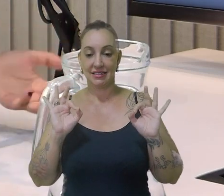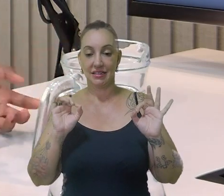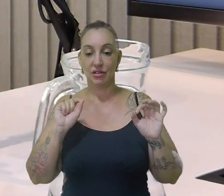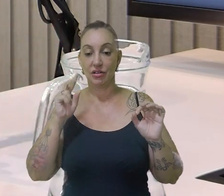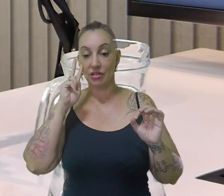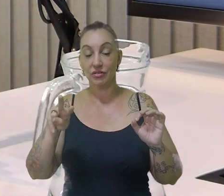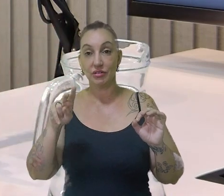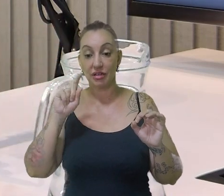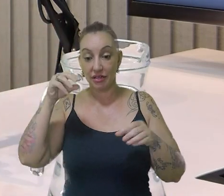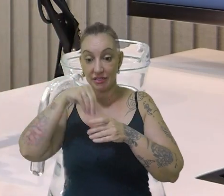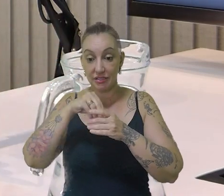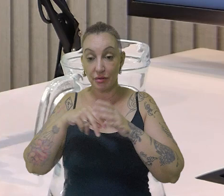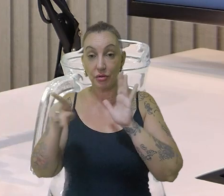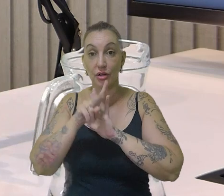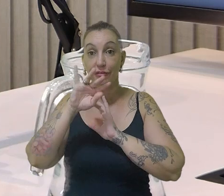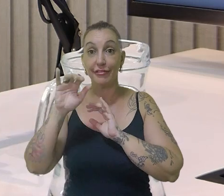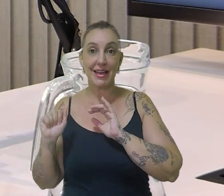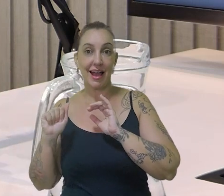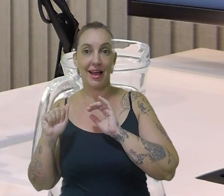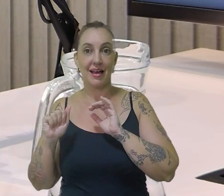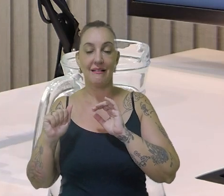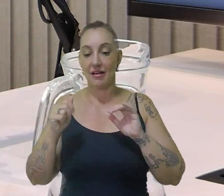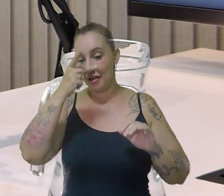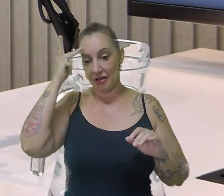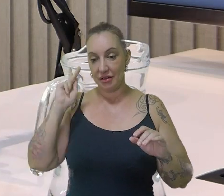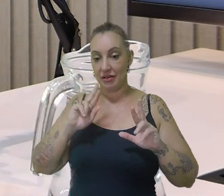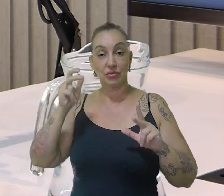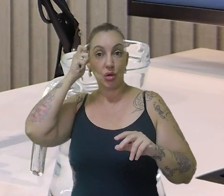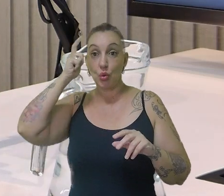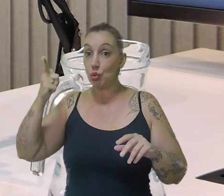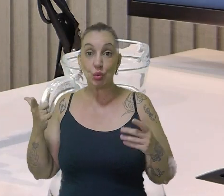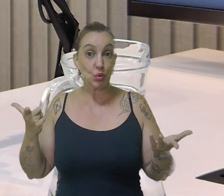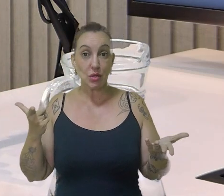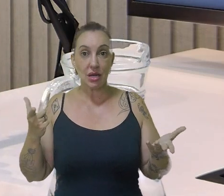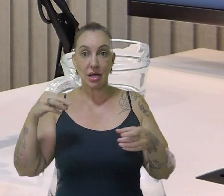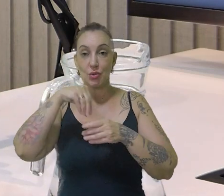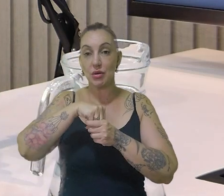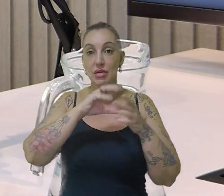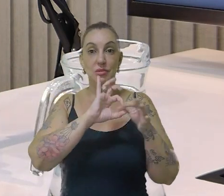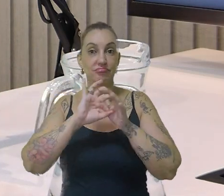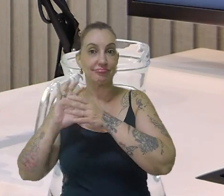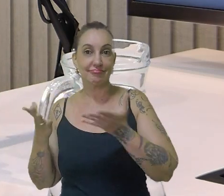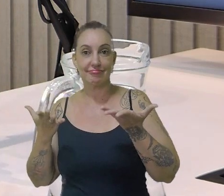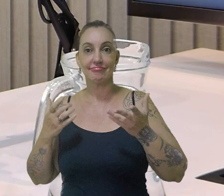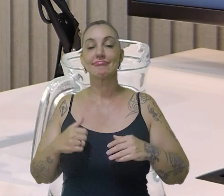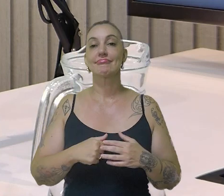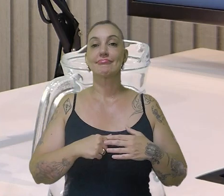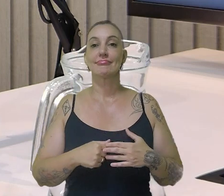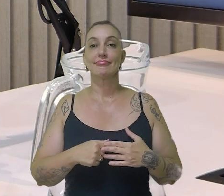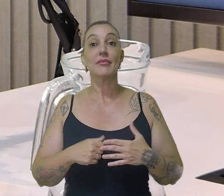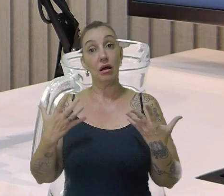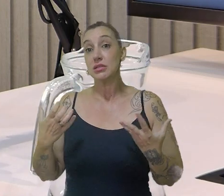peças que ele tinha visto eram dentro do próprio viga assim então é uma pessoa que não era da cultura que não tava inserida Nesse contexto E aí